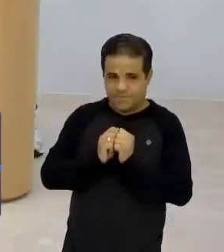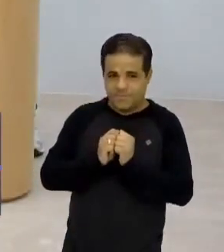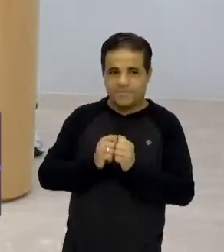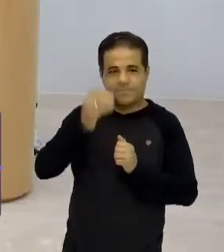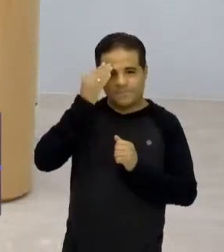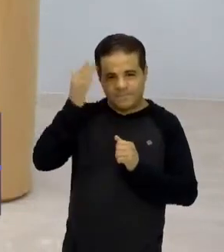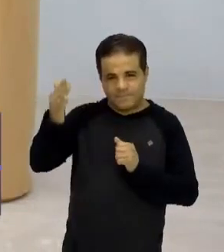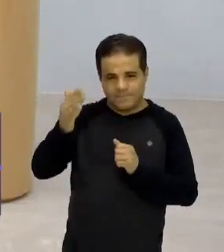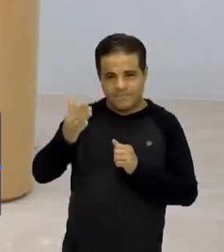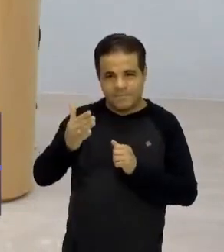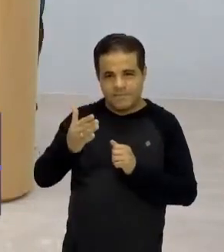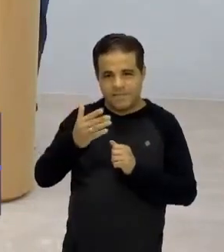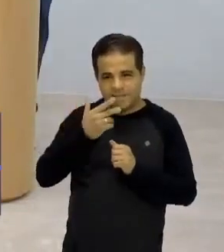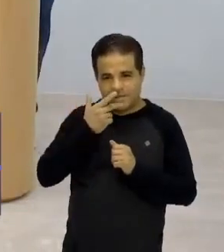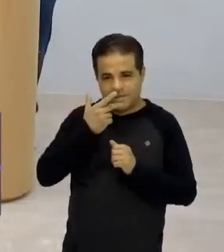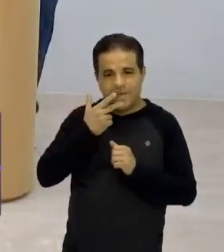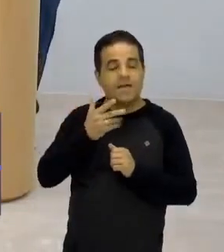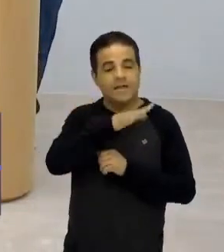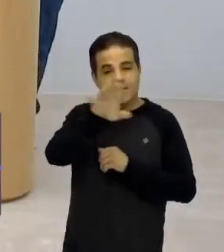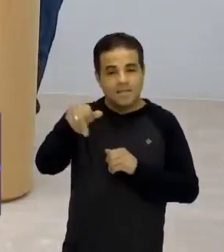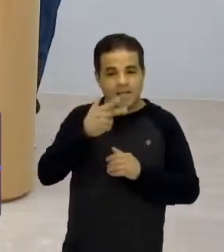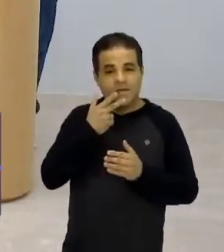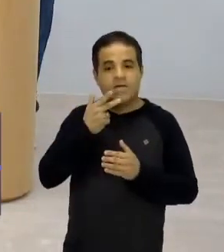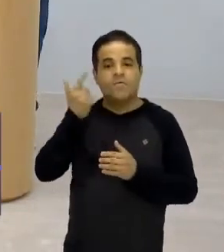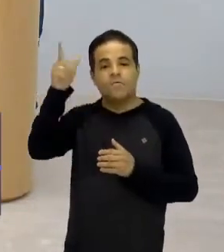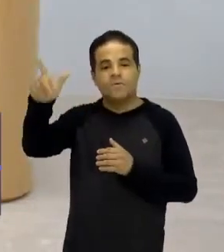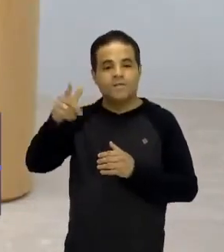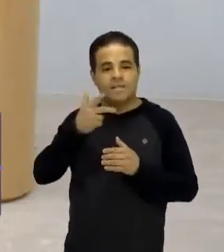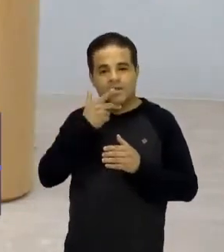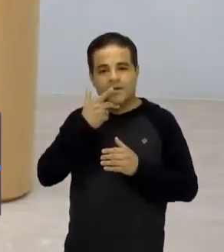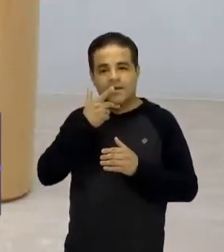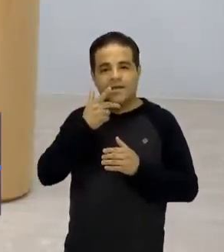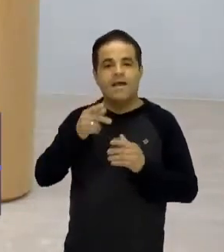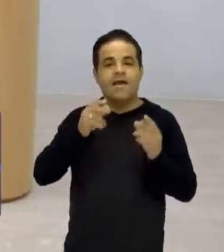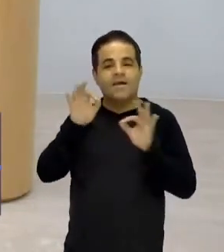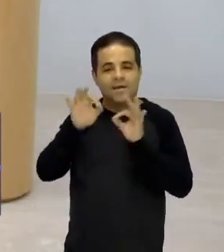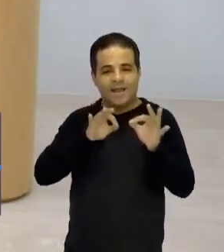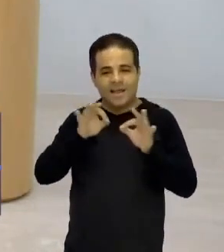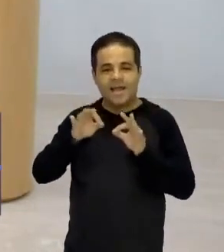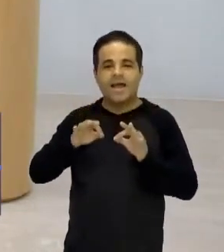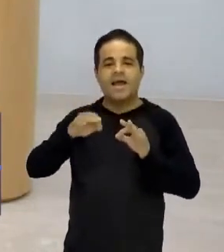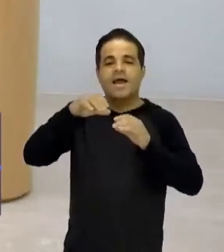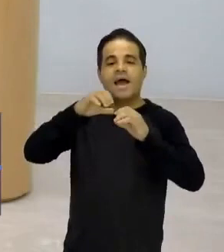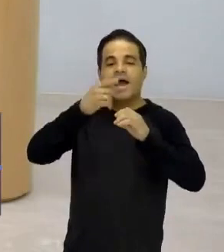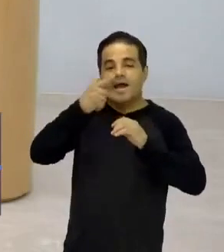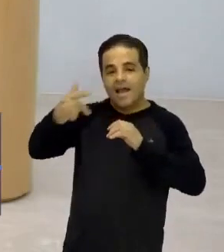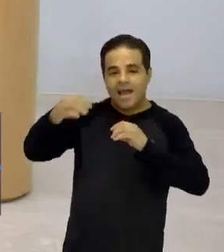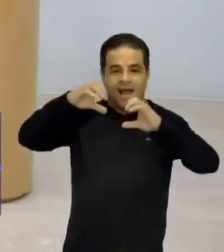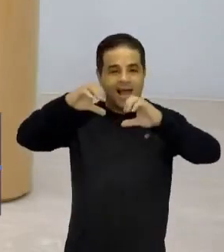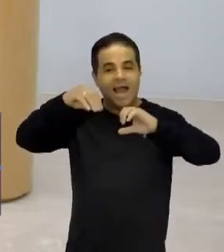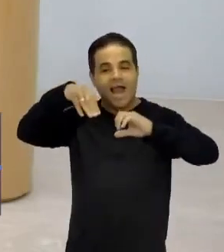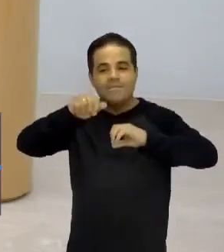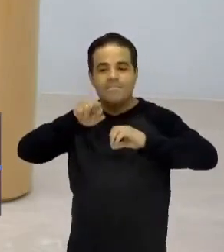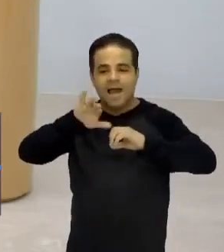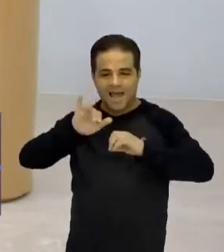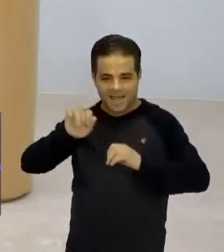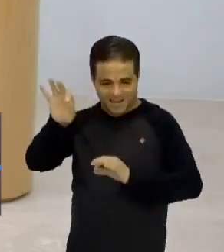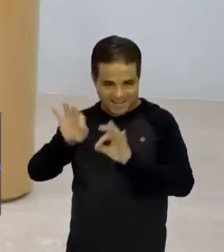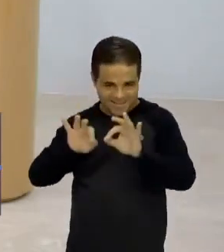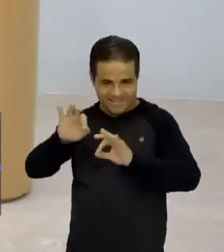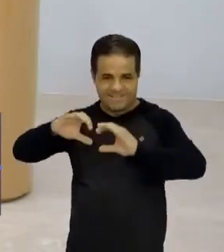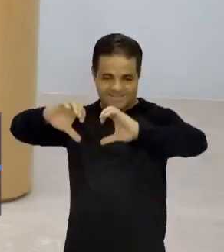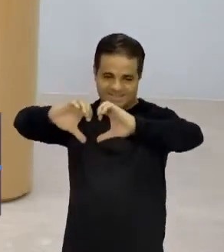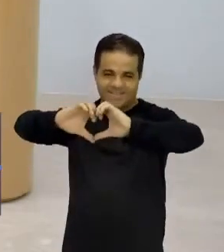Coração. Obrigadão. Vamos fazer o coração, o pessoal do estúdio está pedindo. Um coraçãozinho. Vamos contar para Maria que ela merece. A Maria é nossa